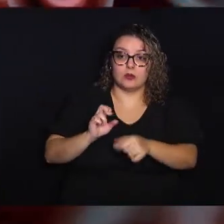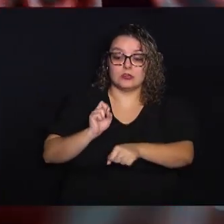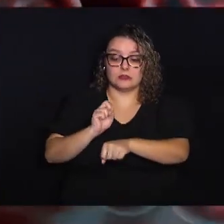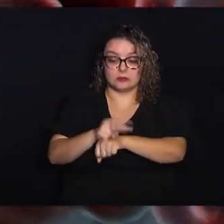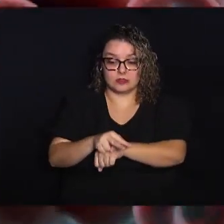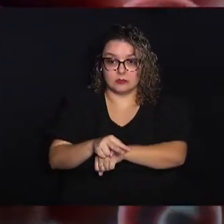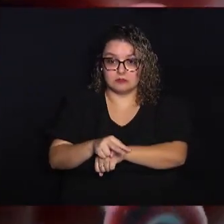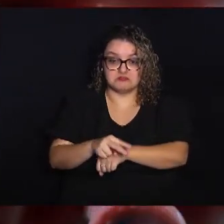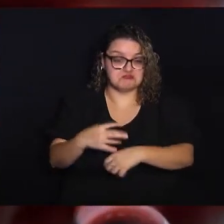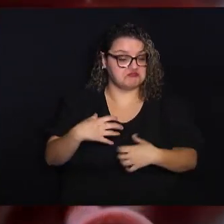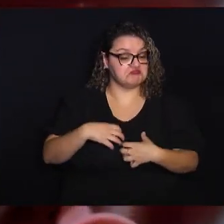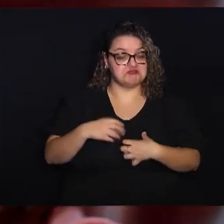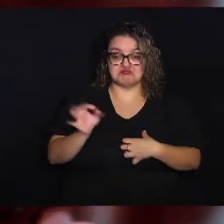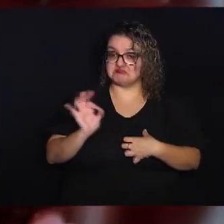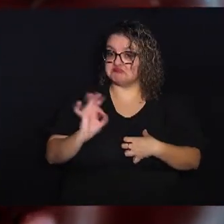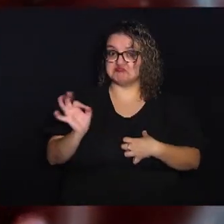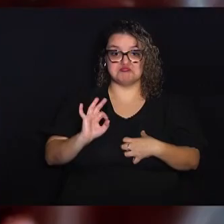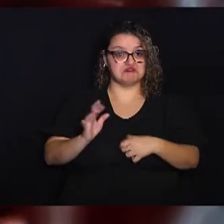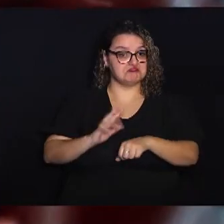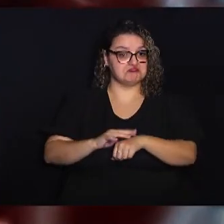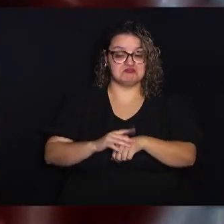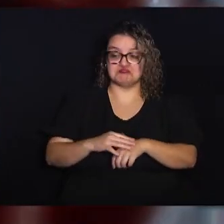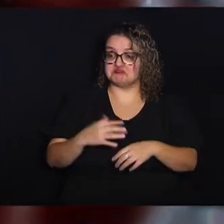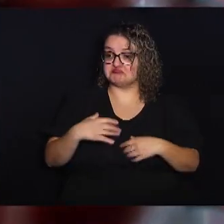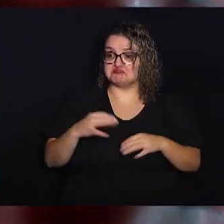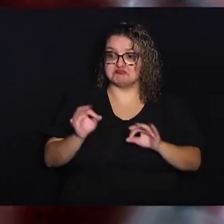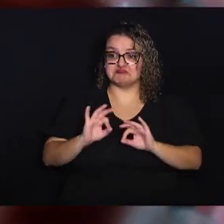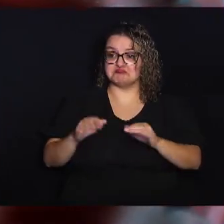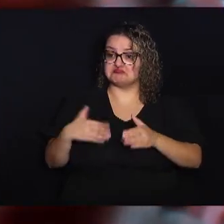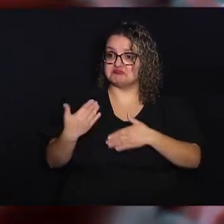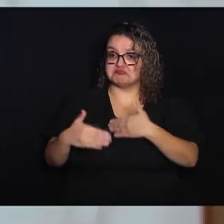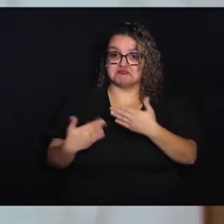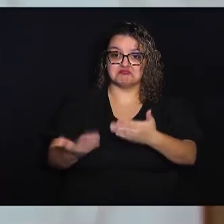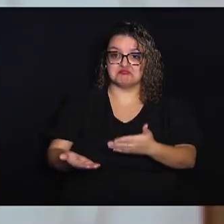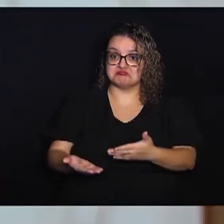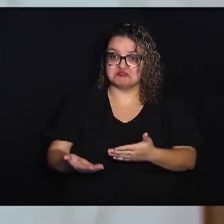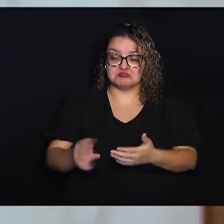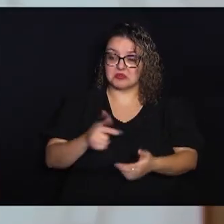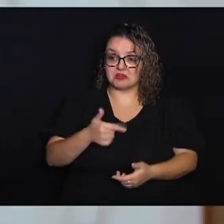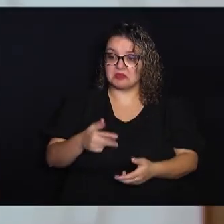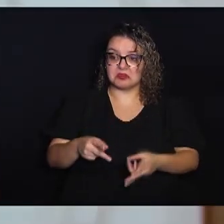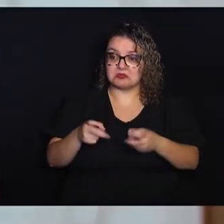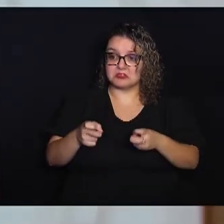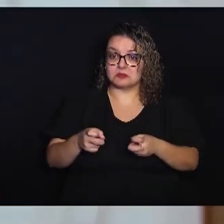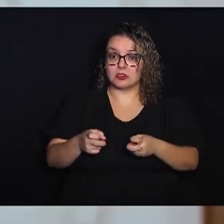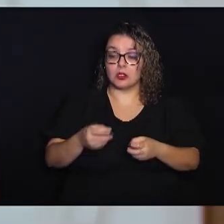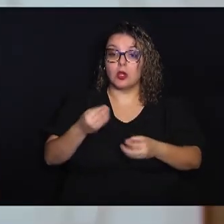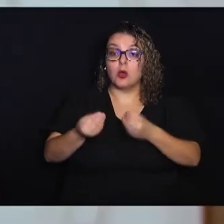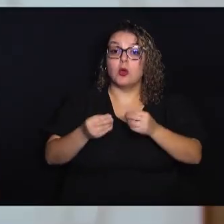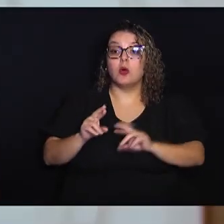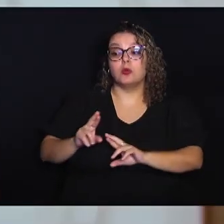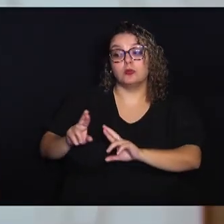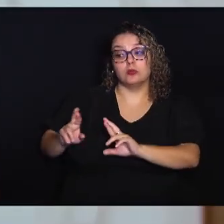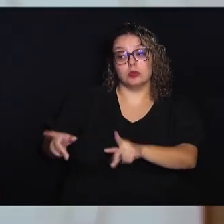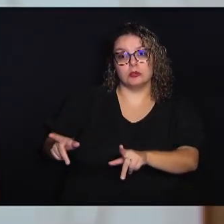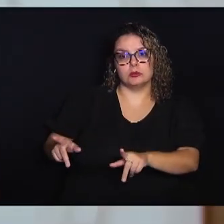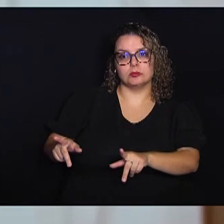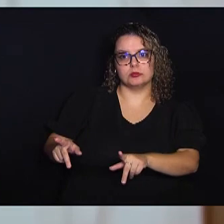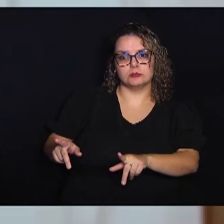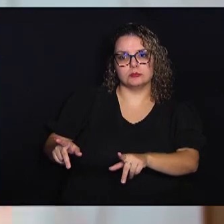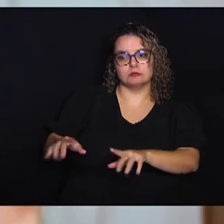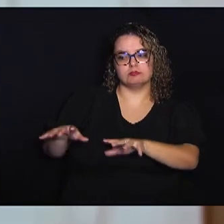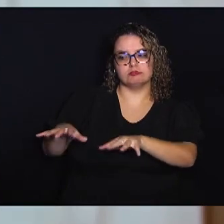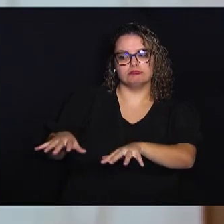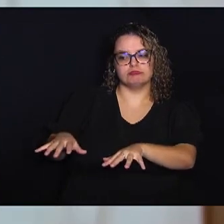e não vão manifestar nenhuma doença, nenhum sintoma, vai passar ali desapercebido. Como a gente diferencia? Realmente os